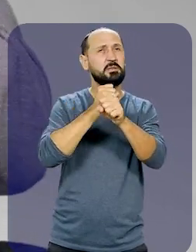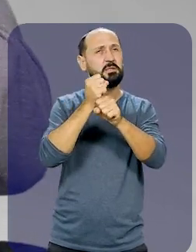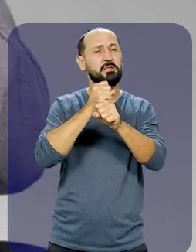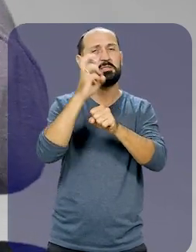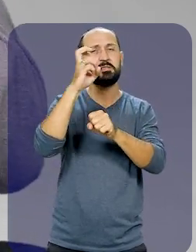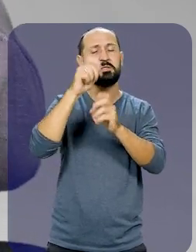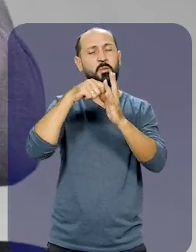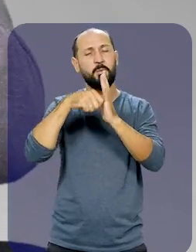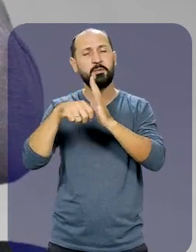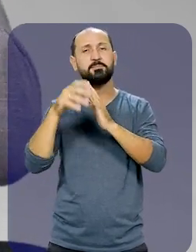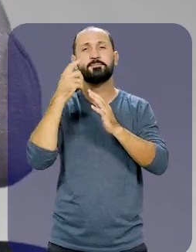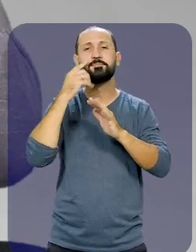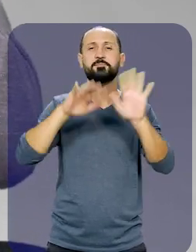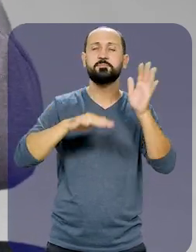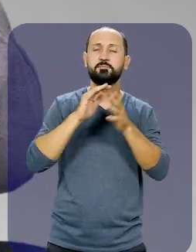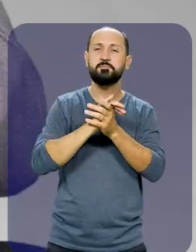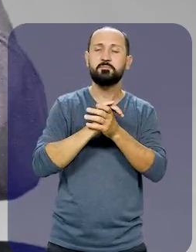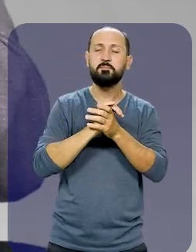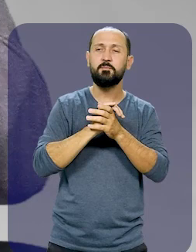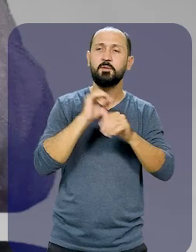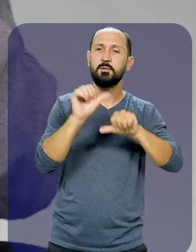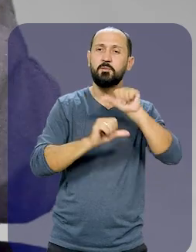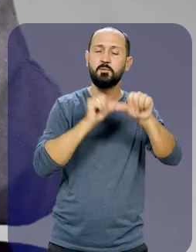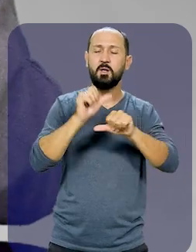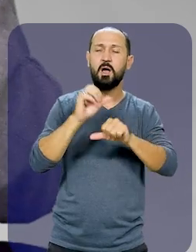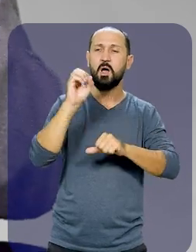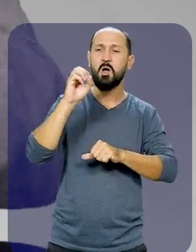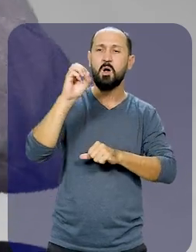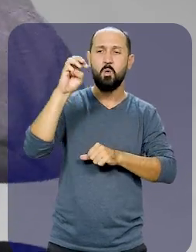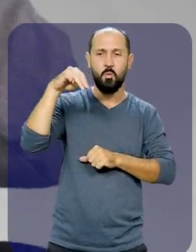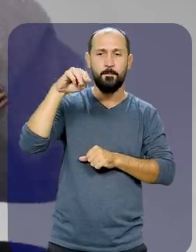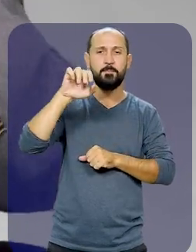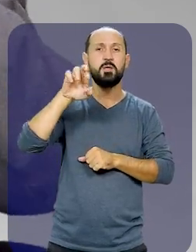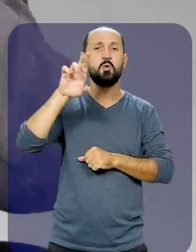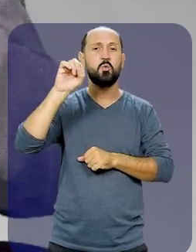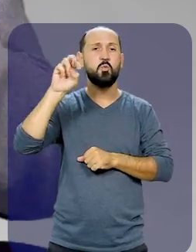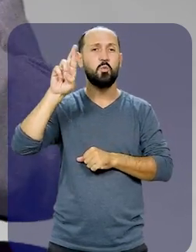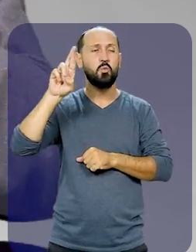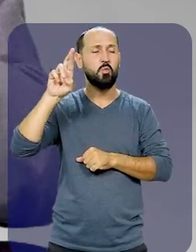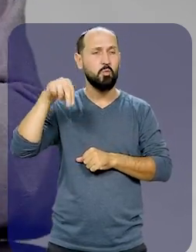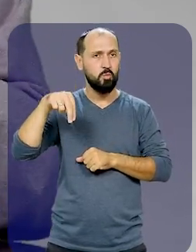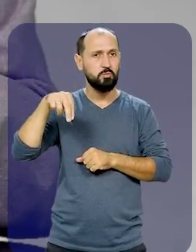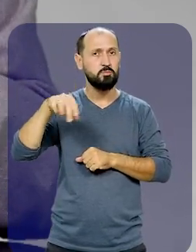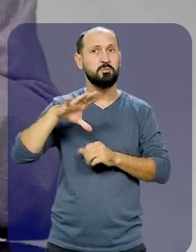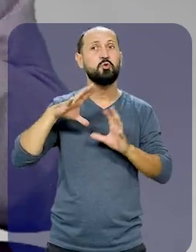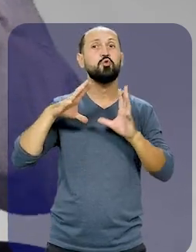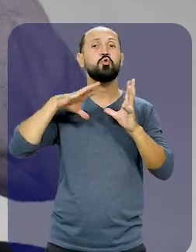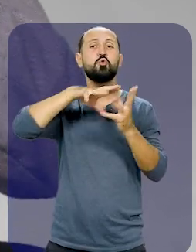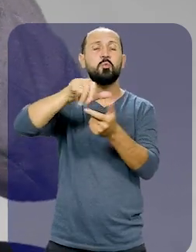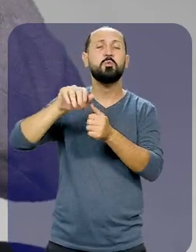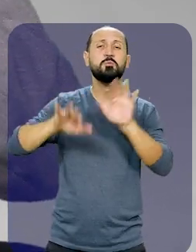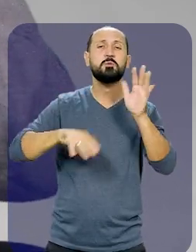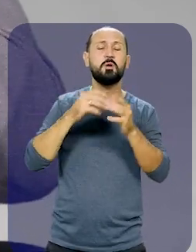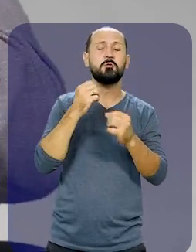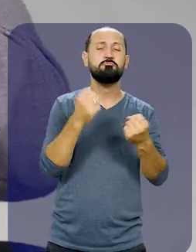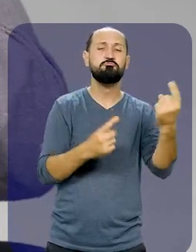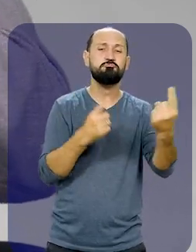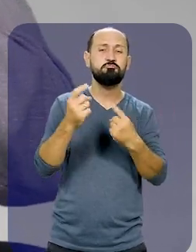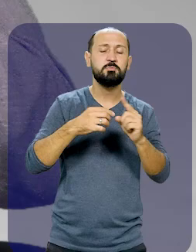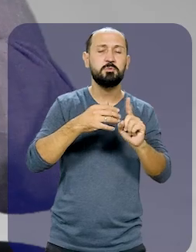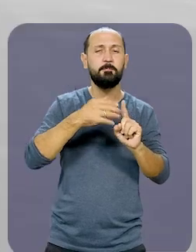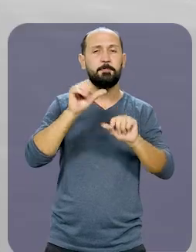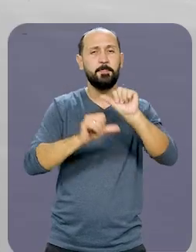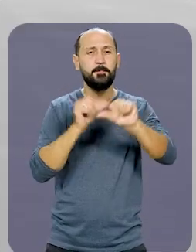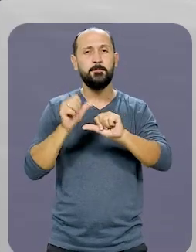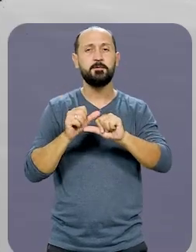as variantes, nós temos a Omicron, que é o que prevalece no mundo, não é só no Brasil, com algumas